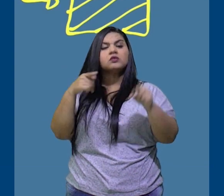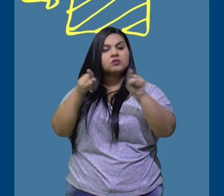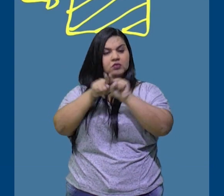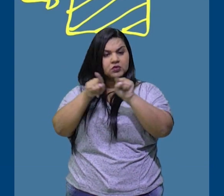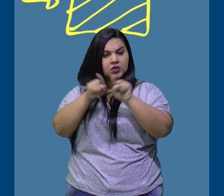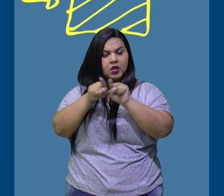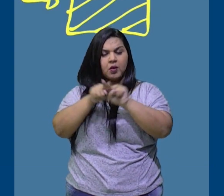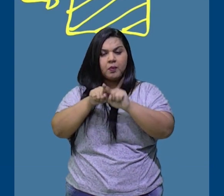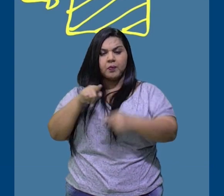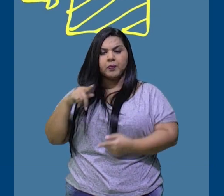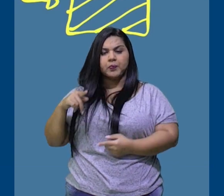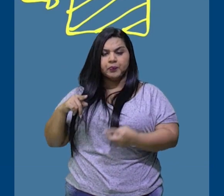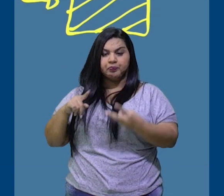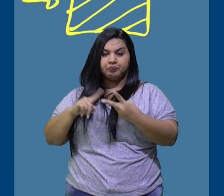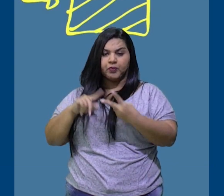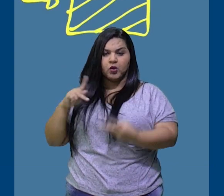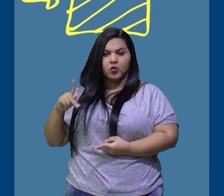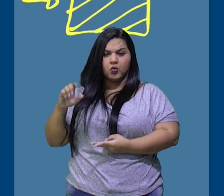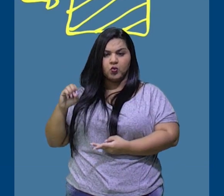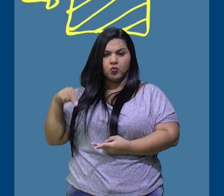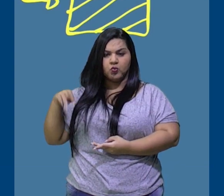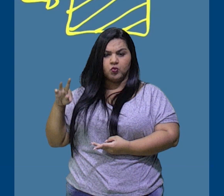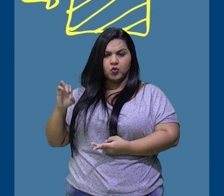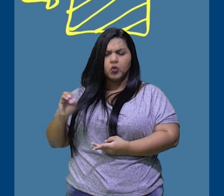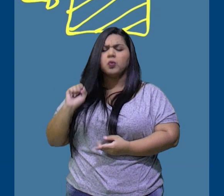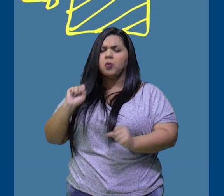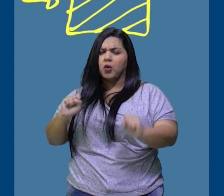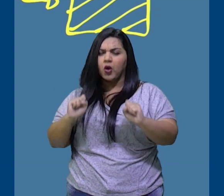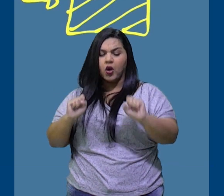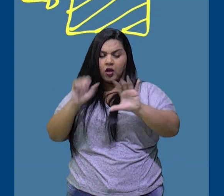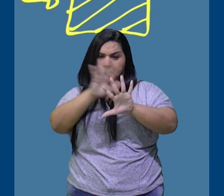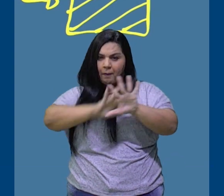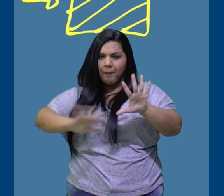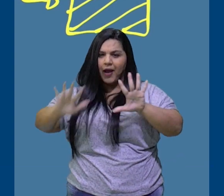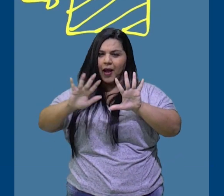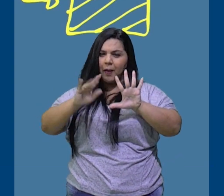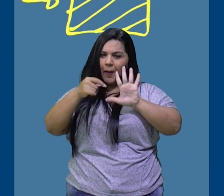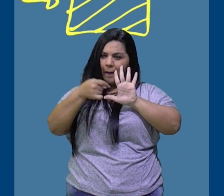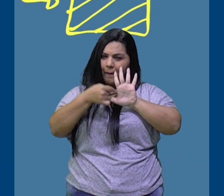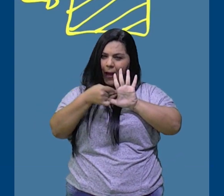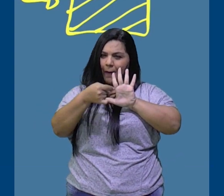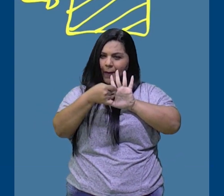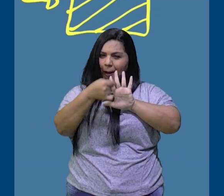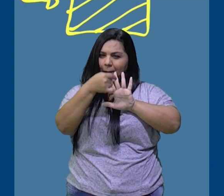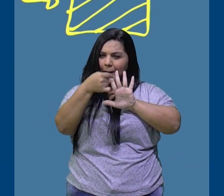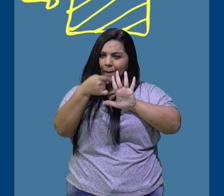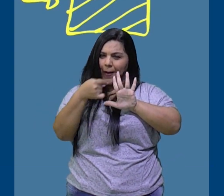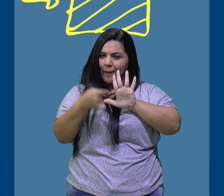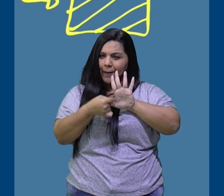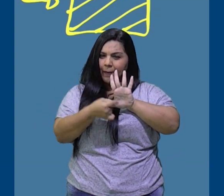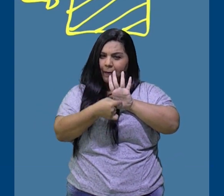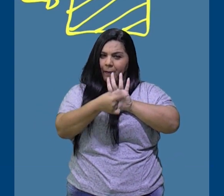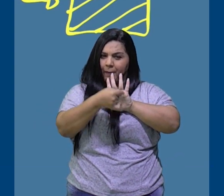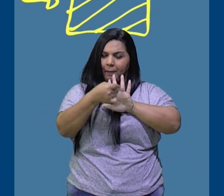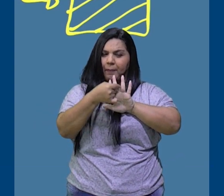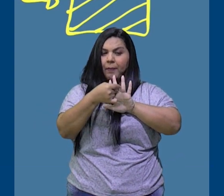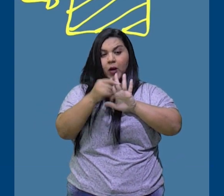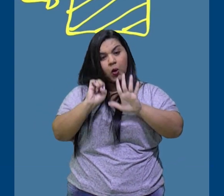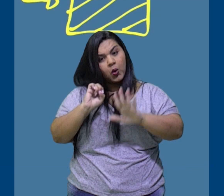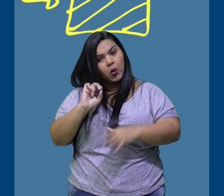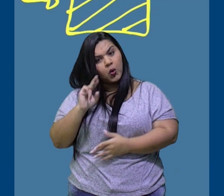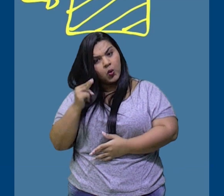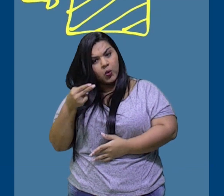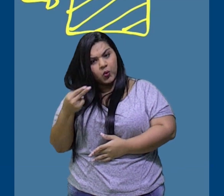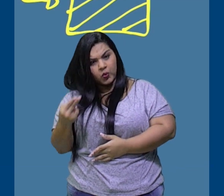pode colocar, né? Ele vem com alguns pontinhos, ele vai aumentando também os pontos ou até mesmo